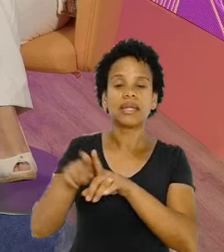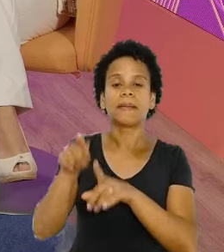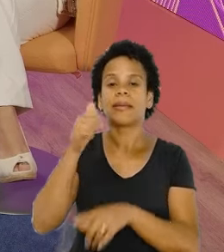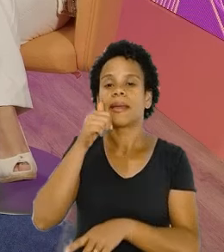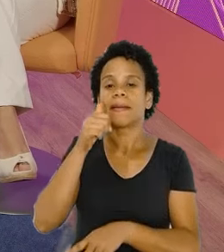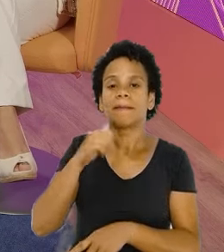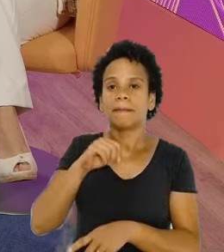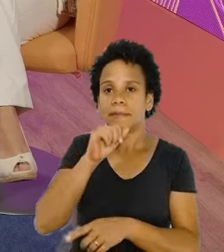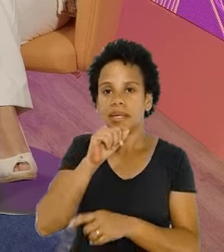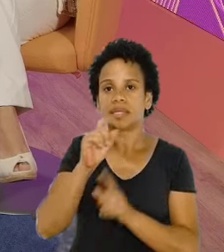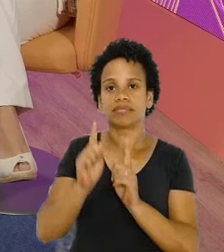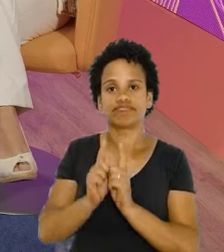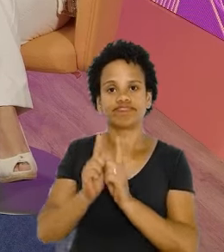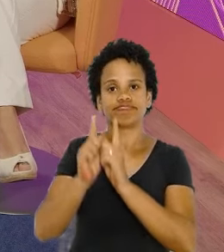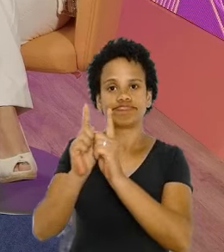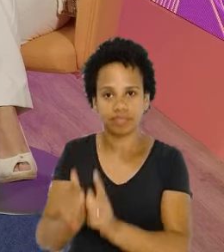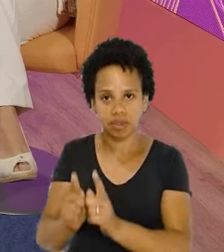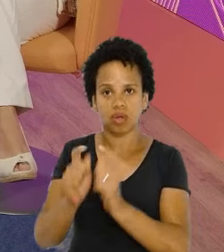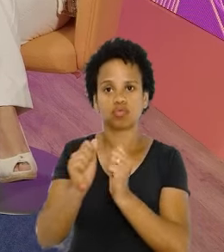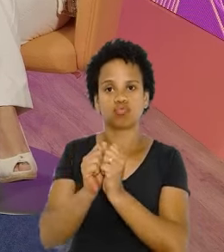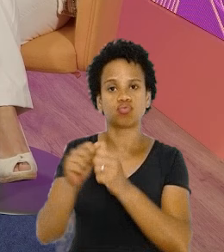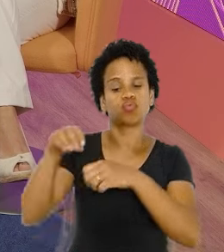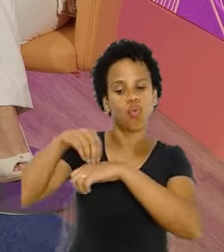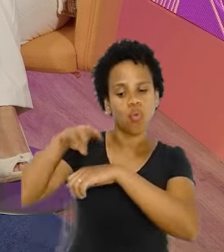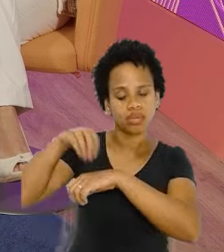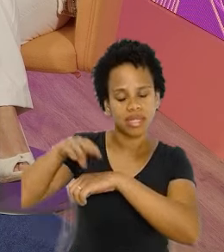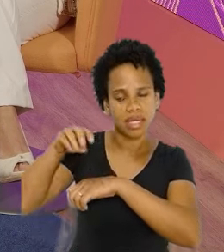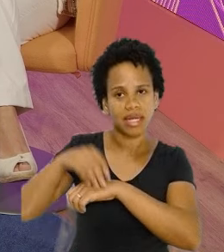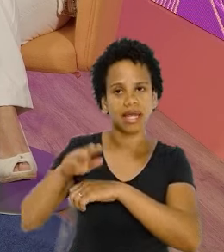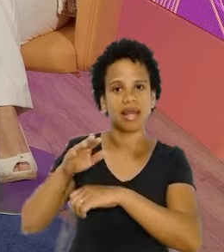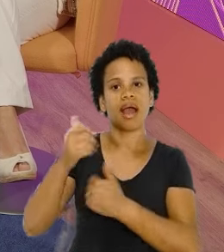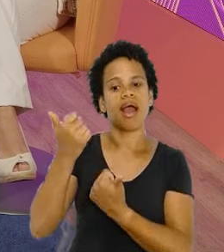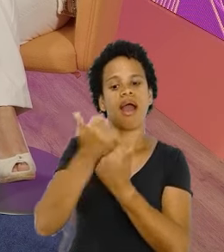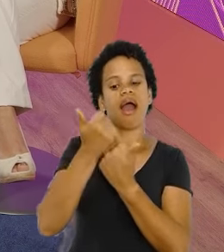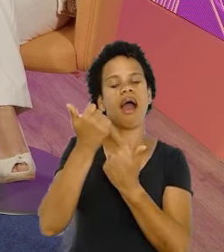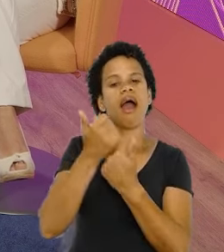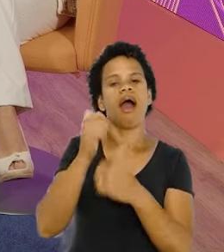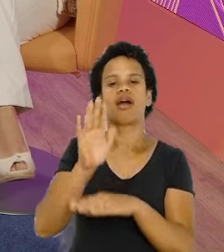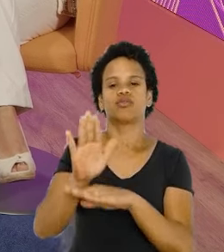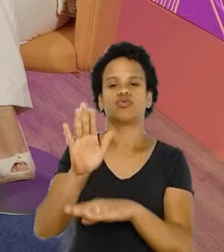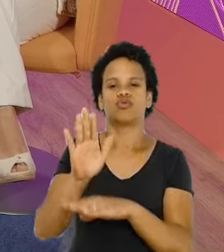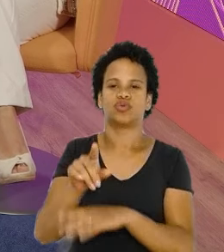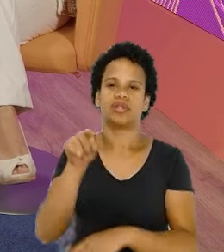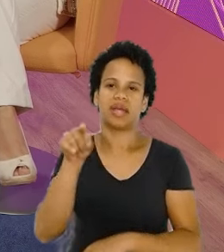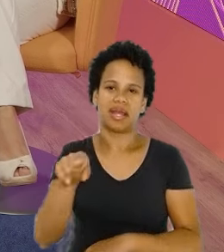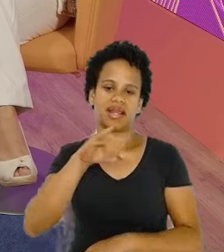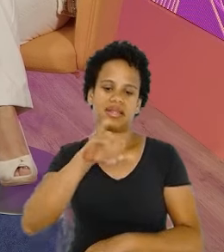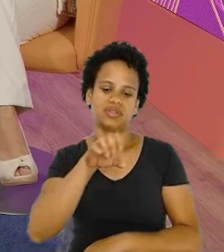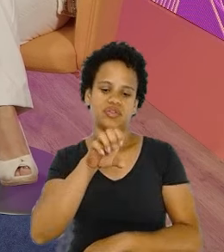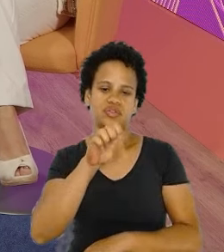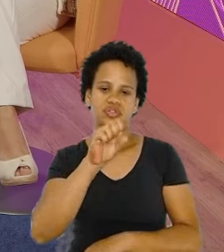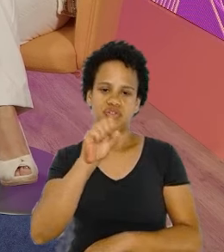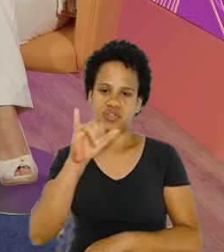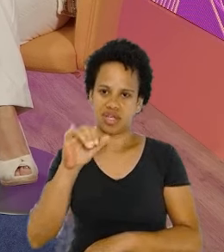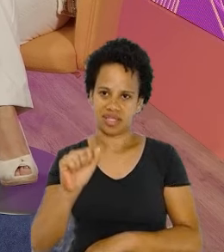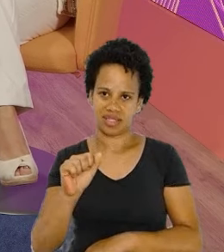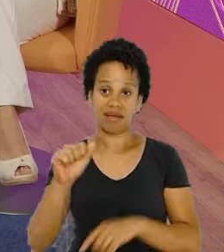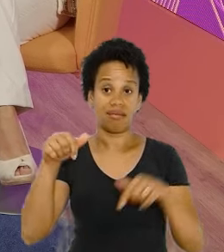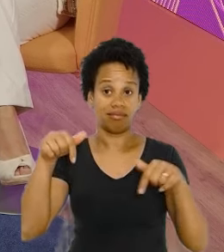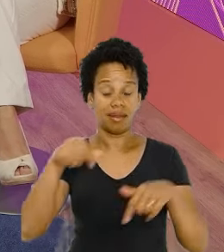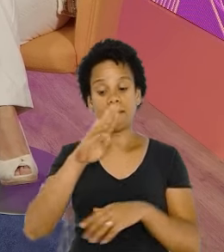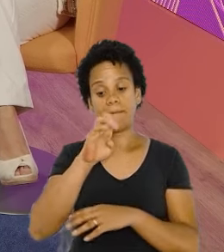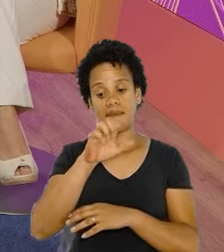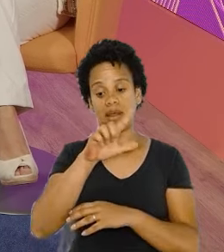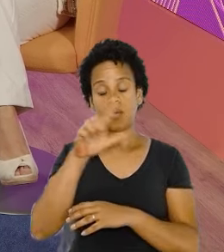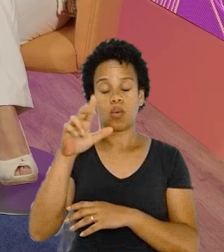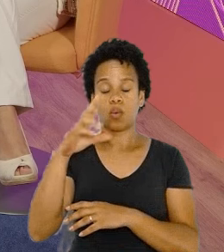acompanhante eh conselheira ajudante da ajudante da Jéssica no belute Café